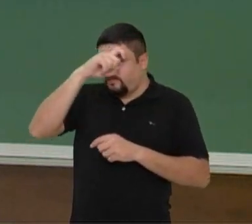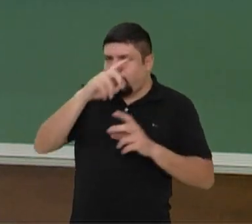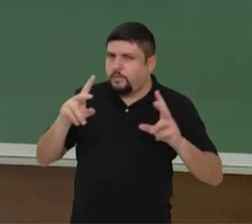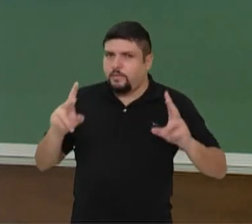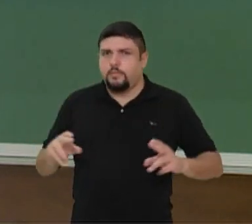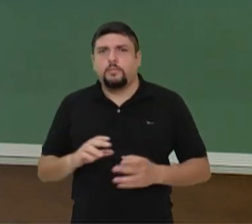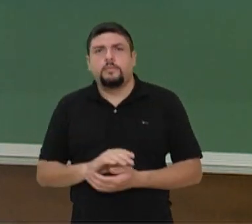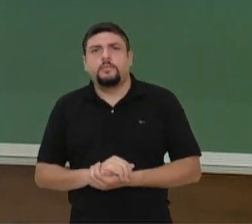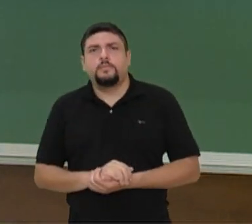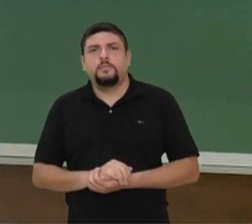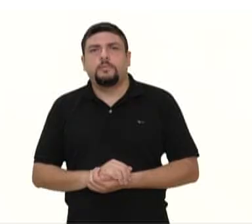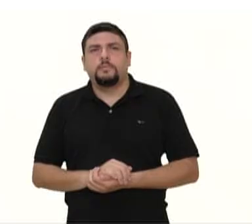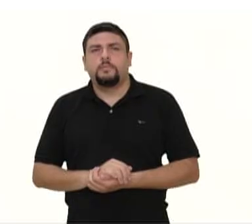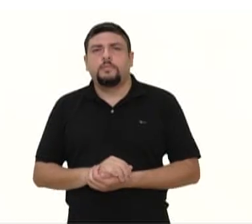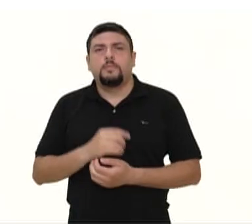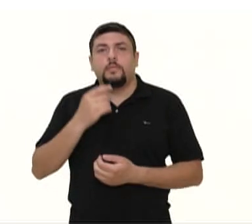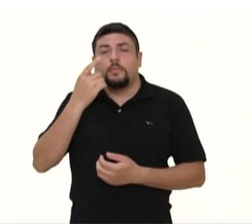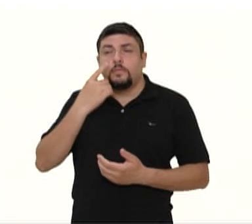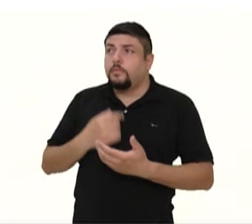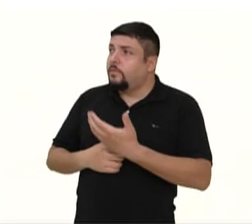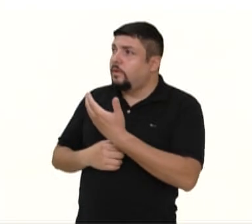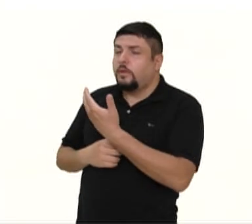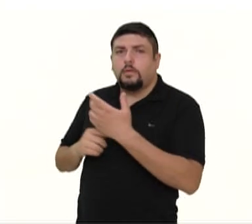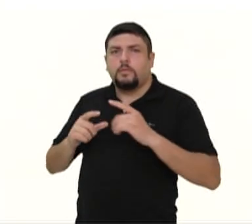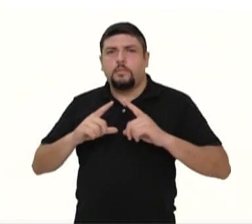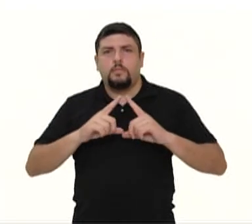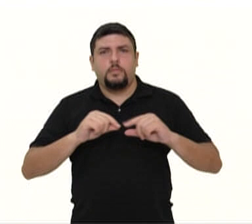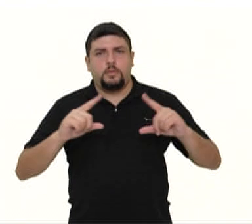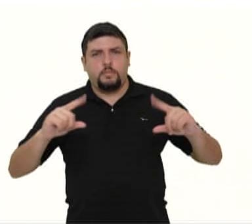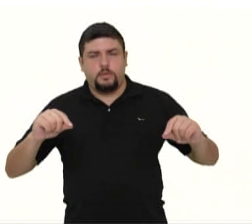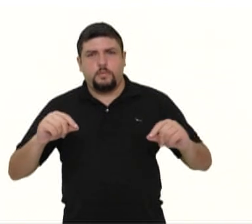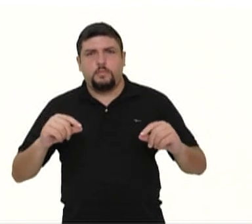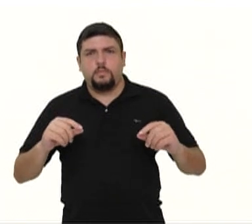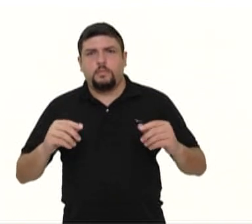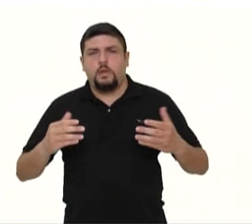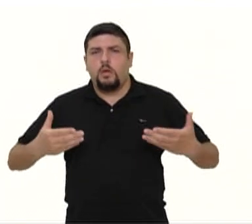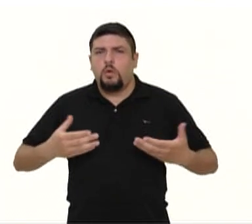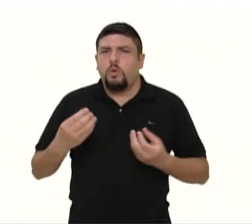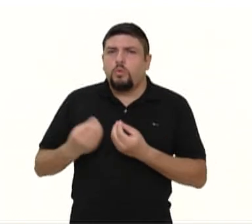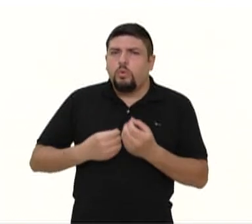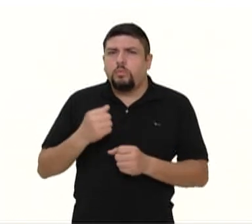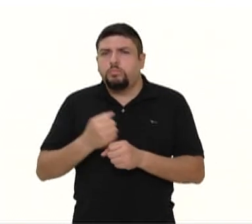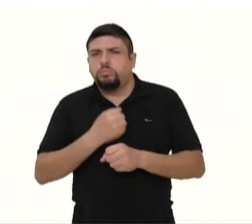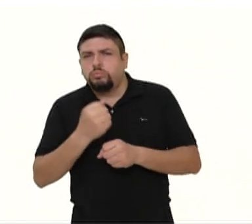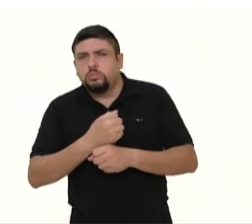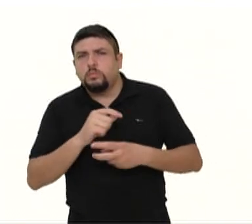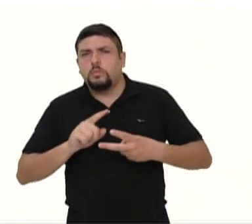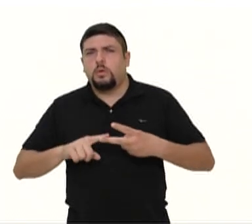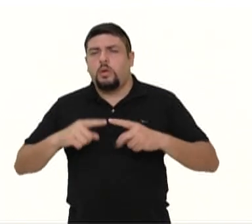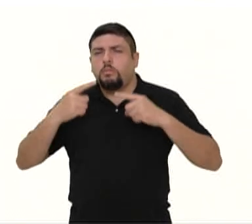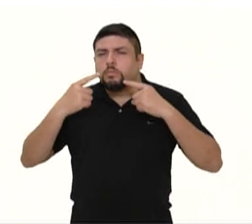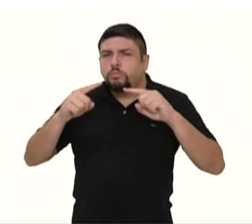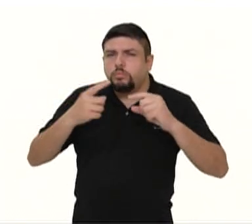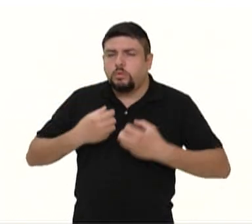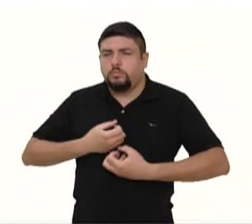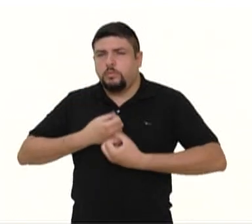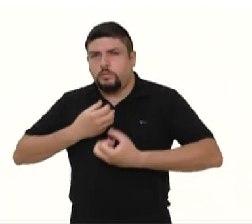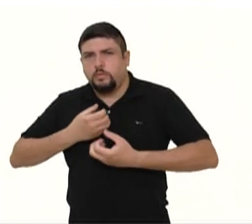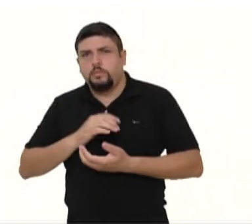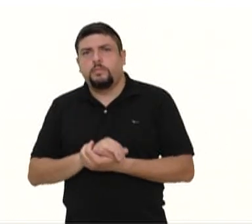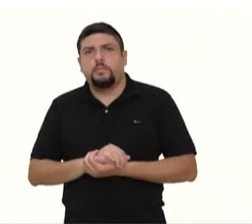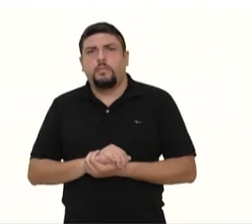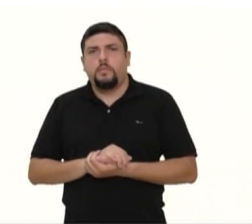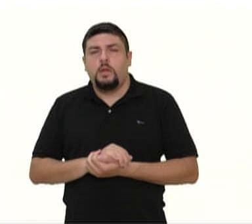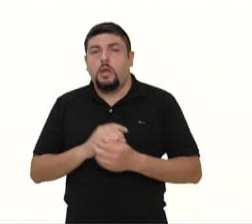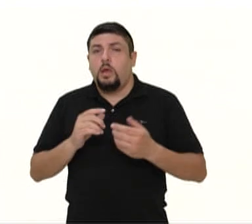adiante. Você tem aqui Brasília, né? Vamos tratar um pouquinho de arquitetura, da música e também da poesia. Brasília é representada